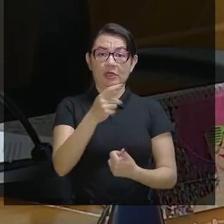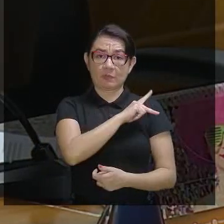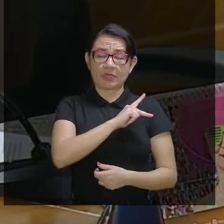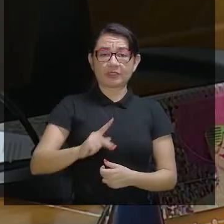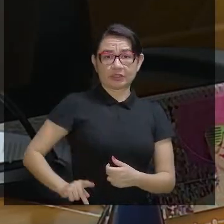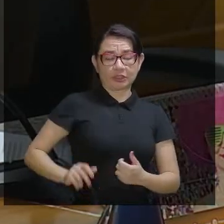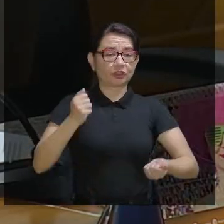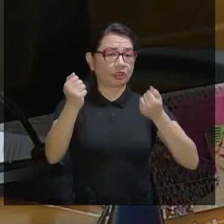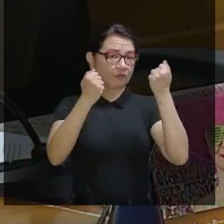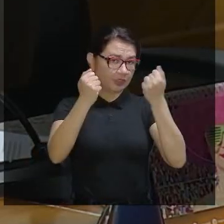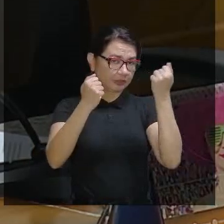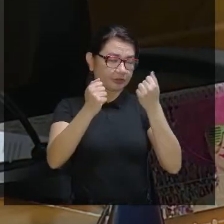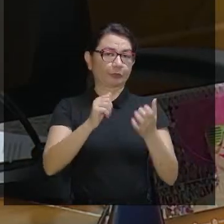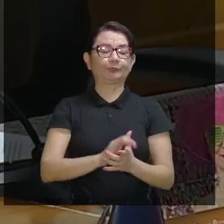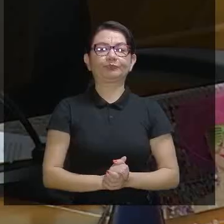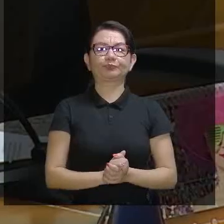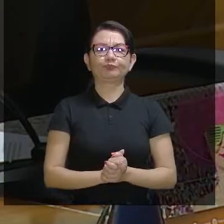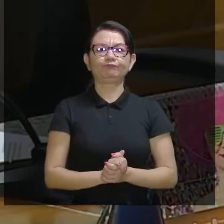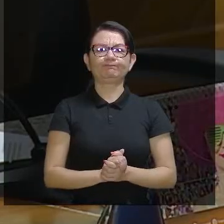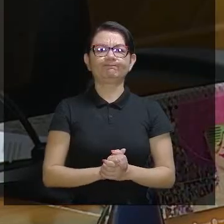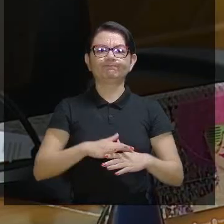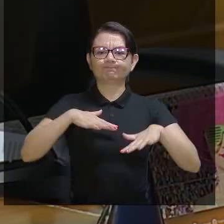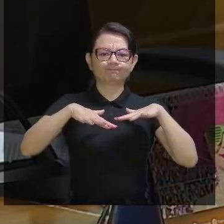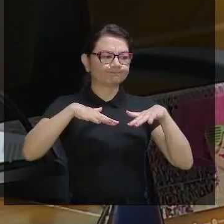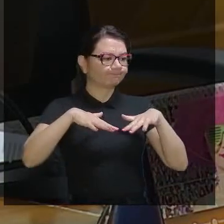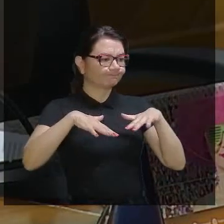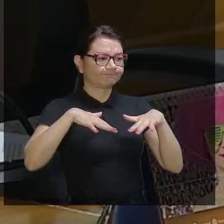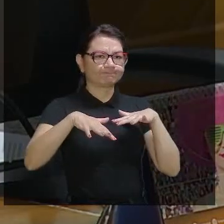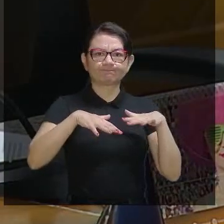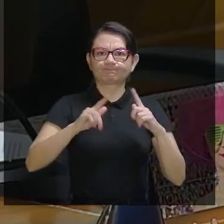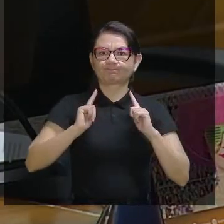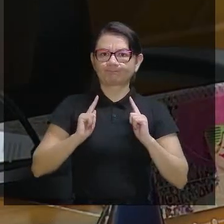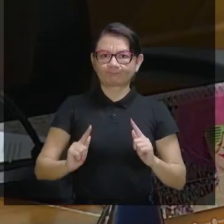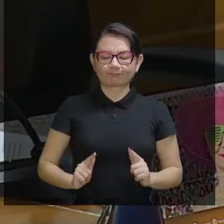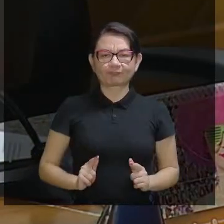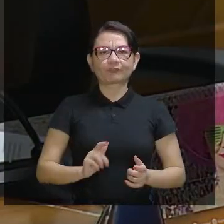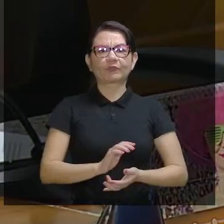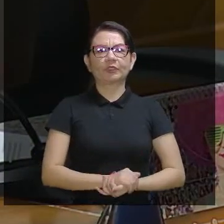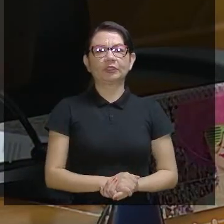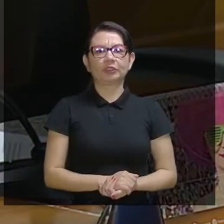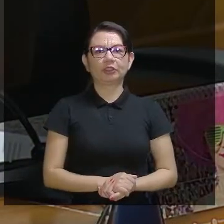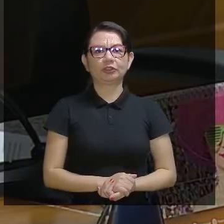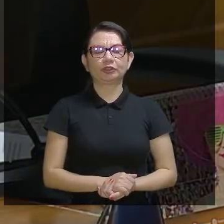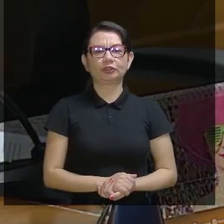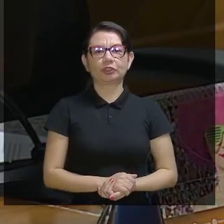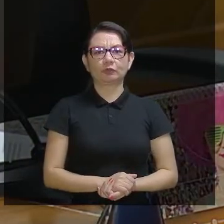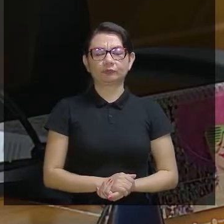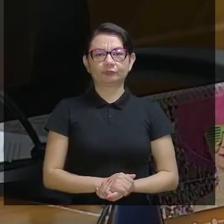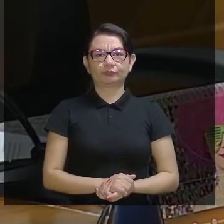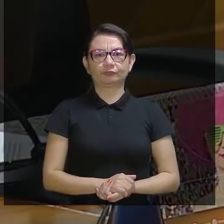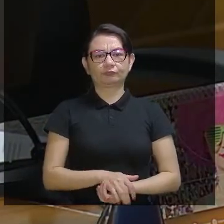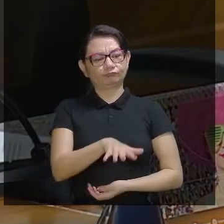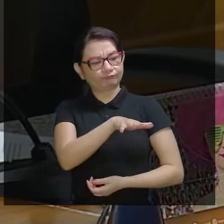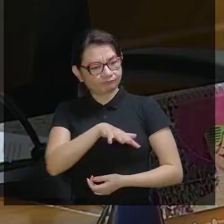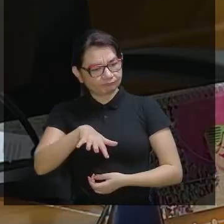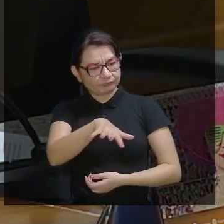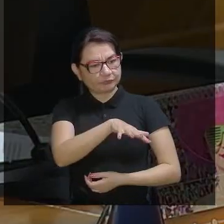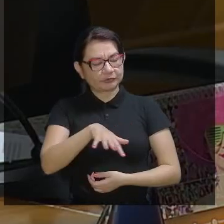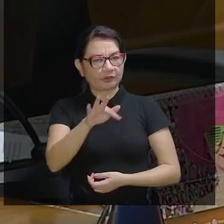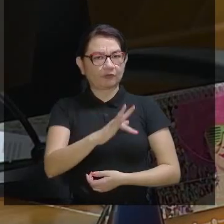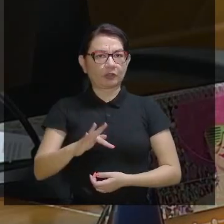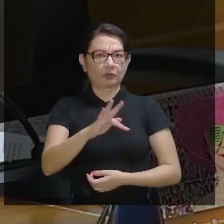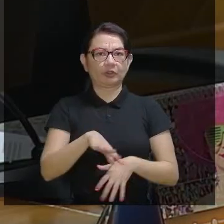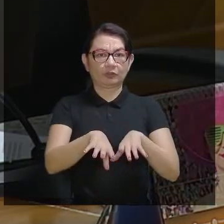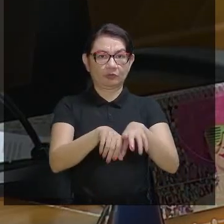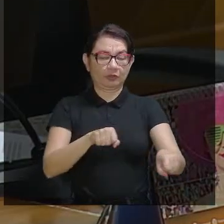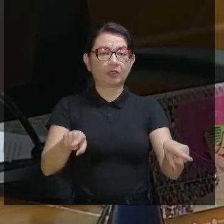Avaliação, participando ativamente da gestão acadêmica e dos processos de avaliação institucional. Sua